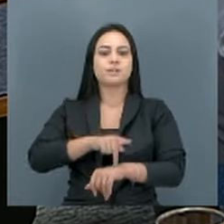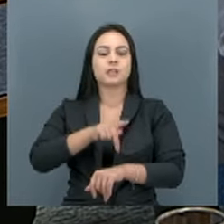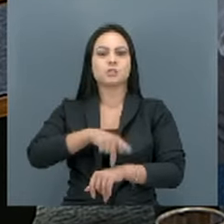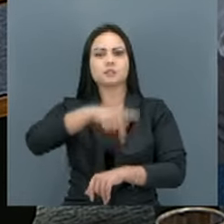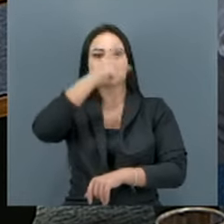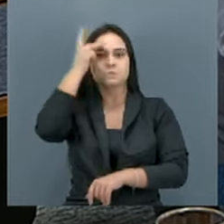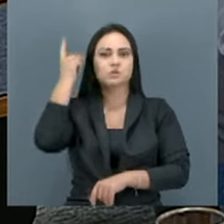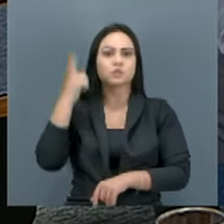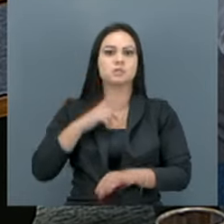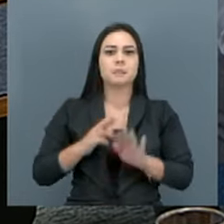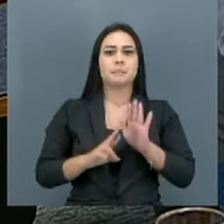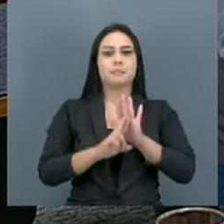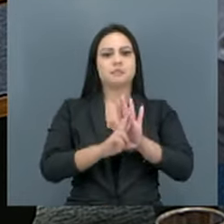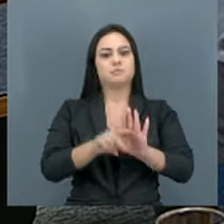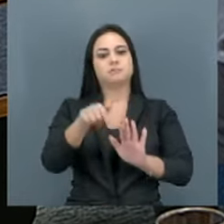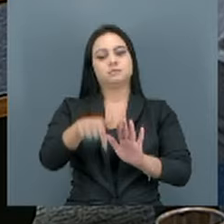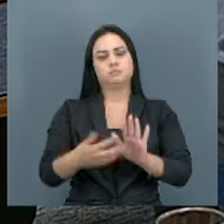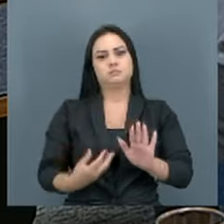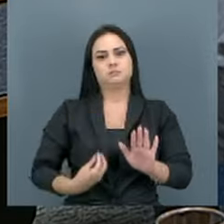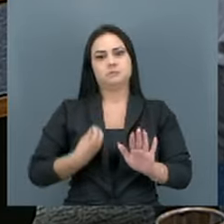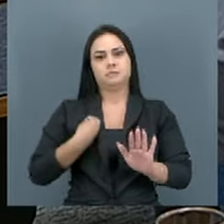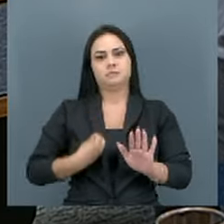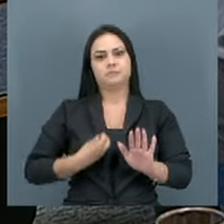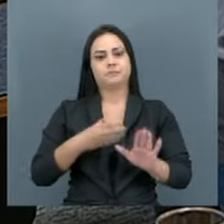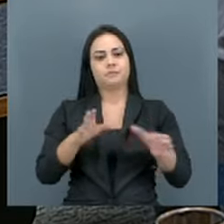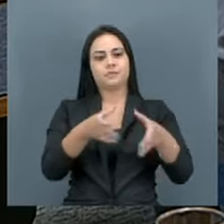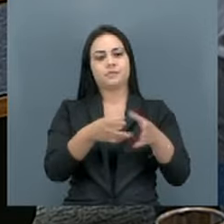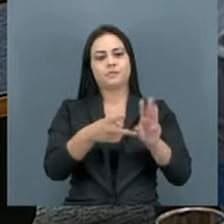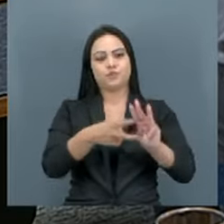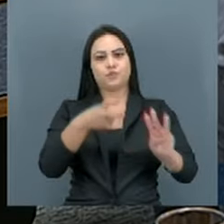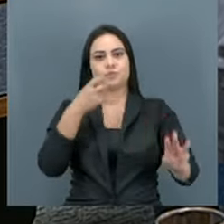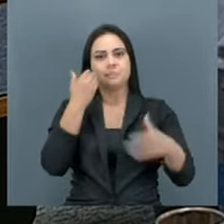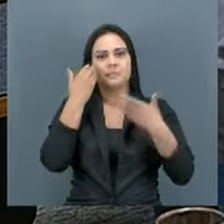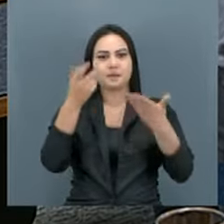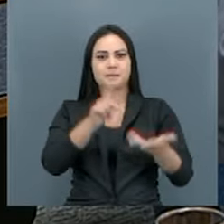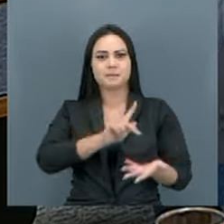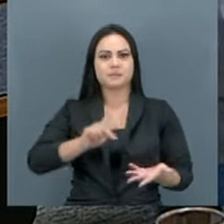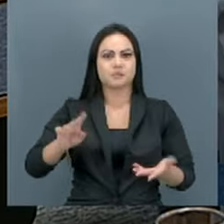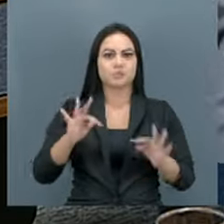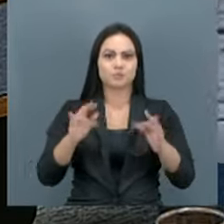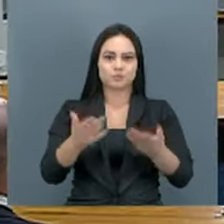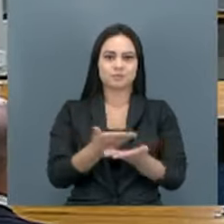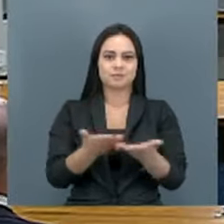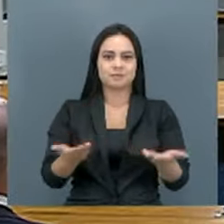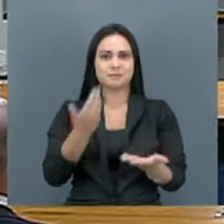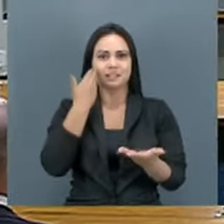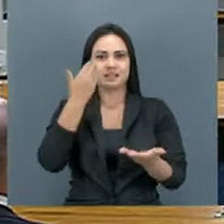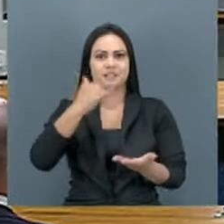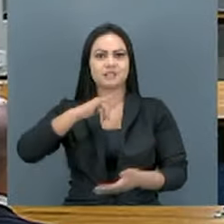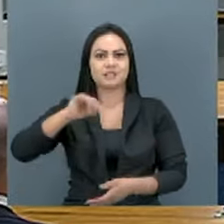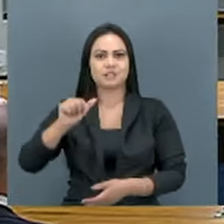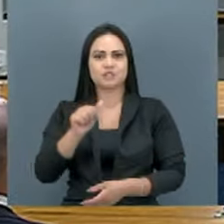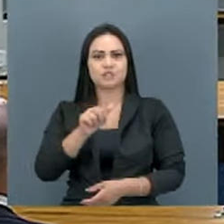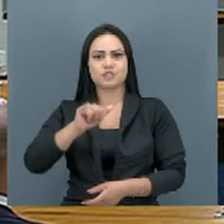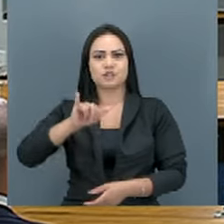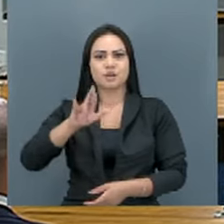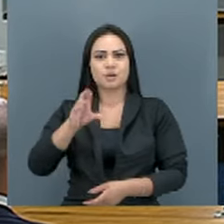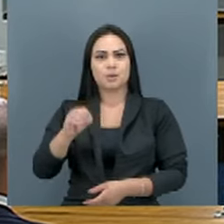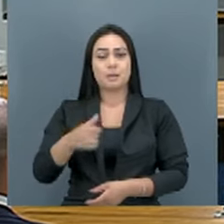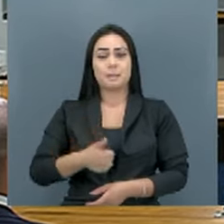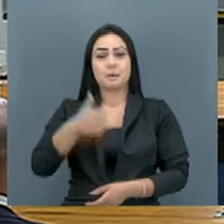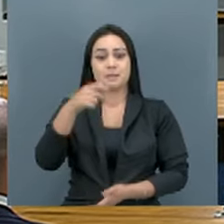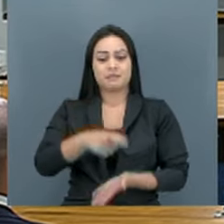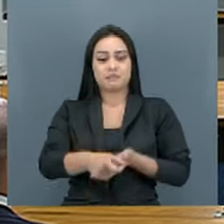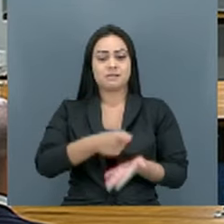representam verdadeiramente os povos indígenas do seu país. Obrigado, senhor presidente. Obrigado a todos aqui. Senador Jaime, o senhor que foi um dos primeiros a assinar o